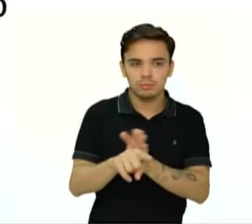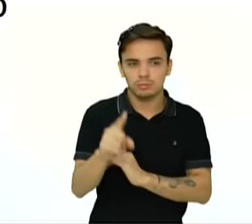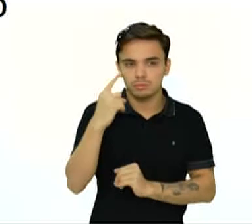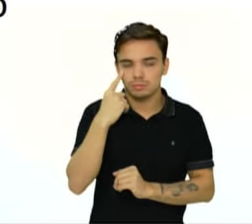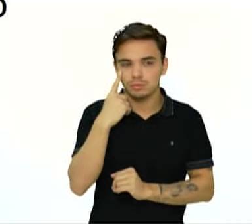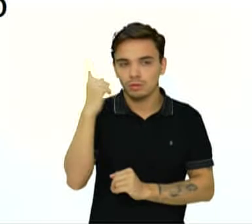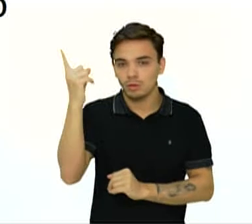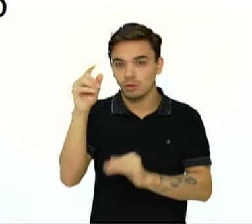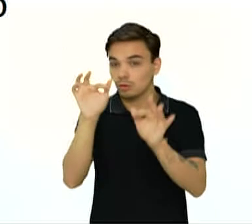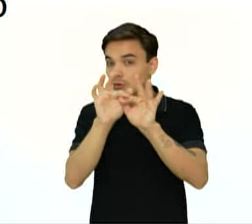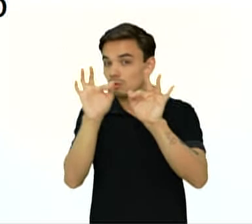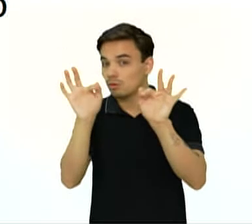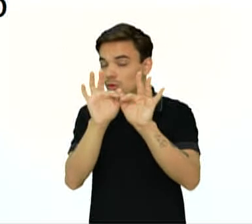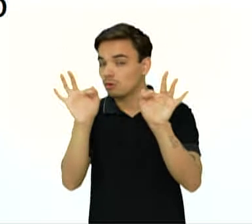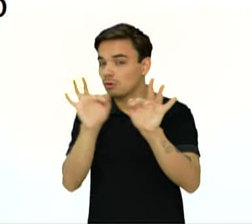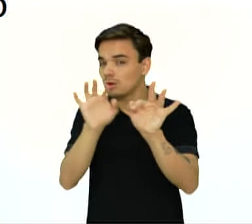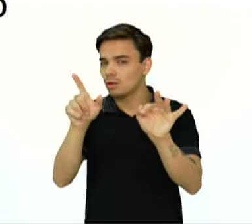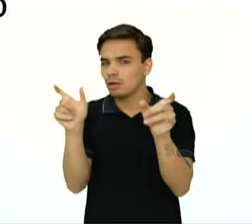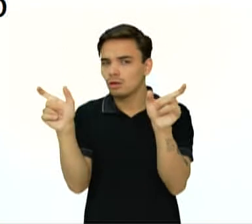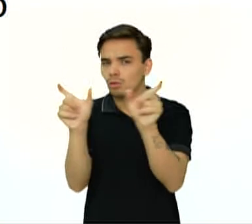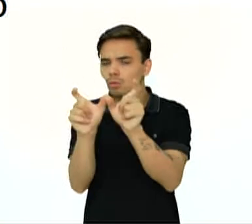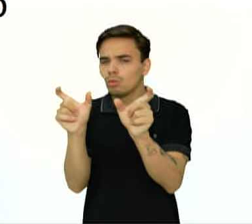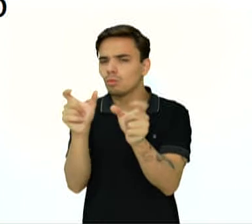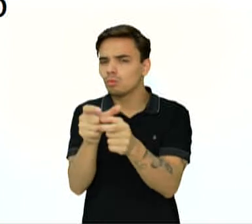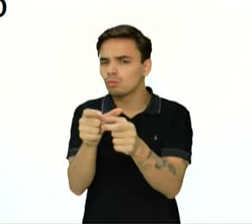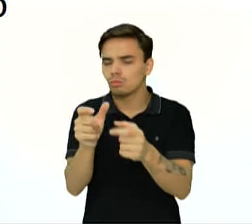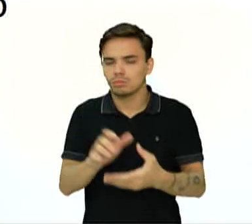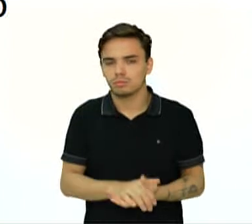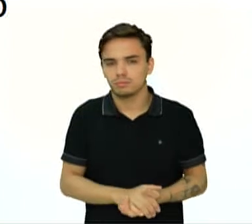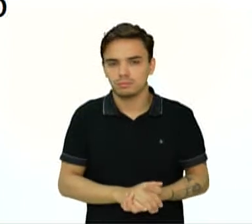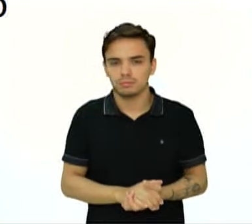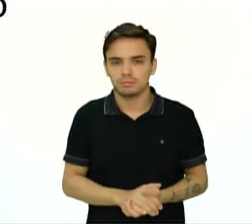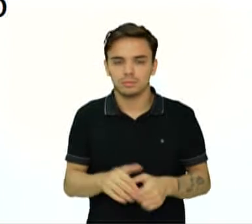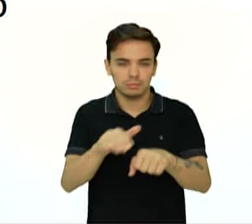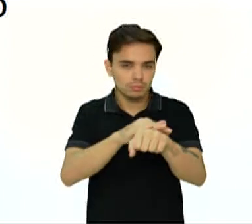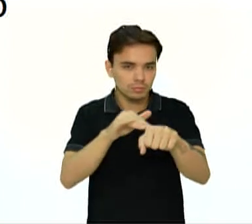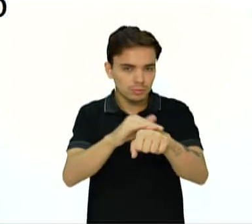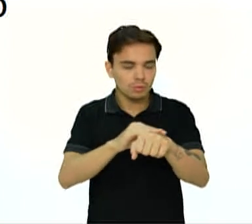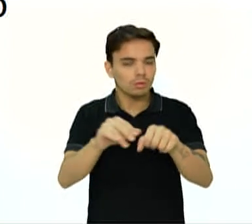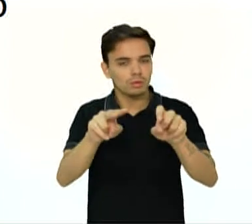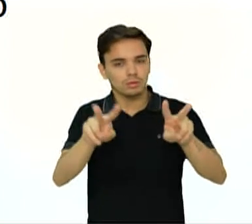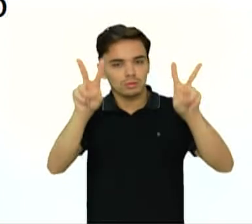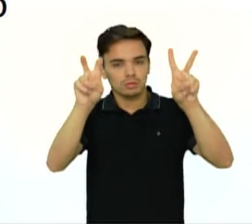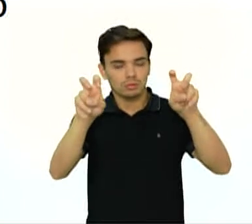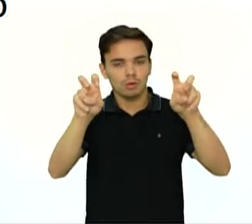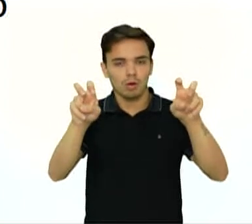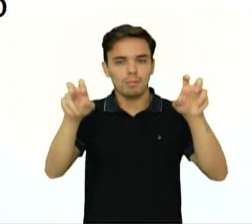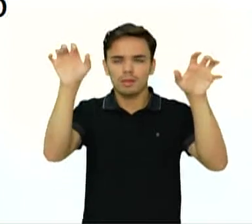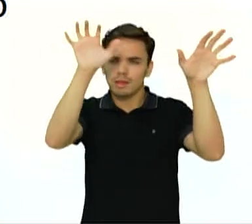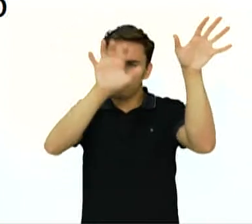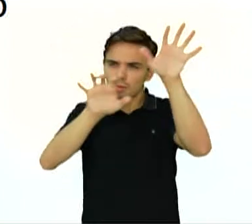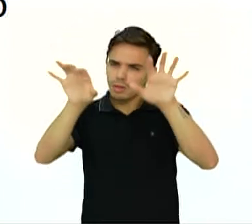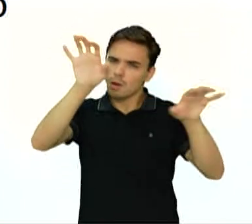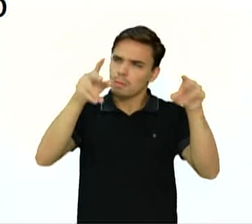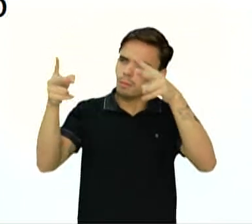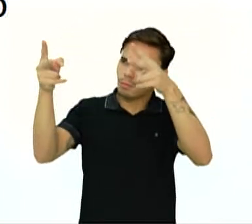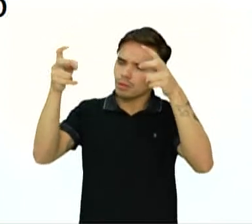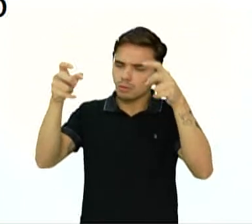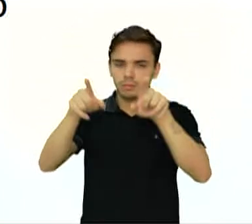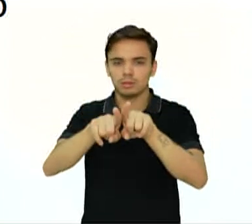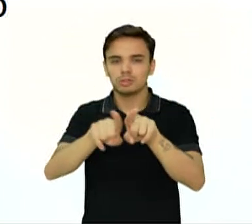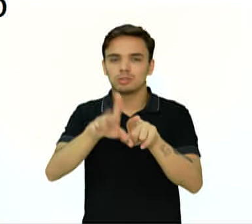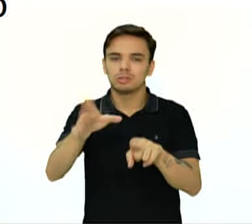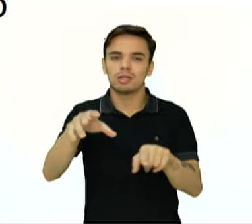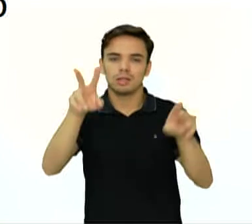que o enunciado seja curto, né? Ao conversar sobre a previsão do tempo, então aqui você já tem o tema